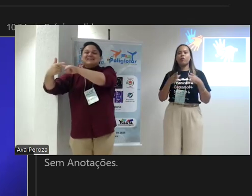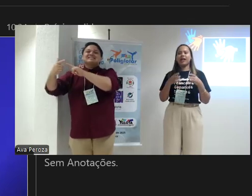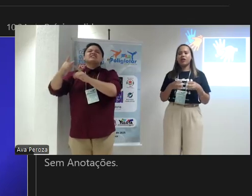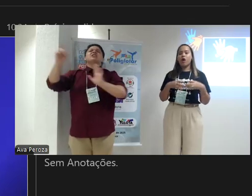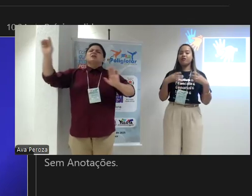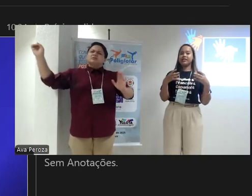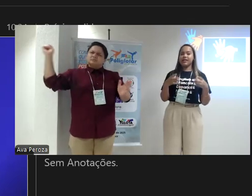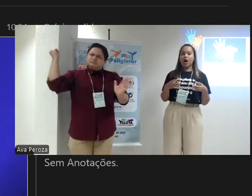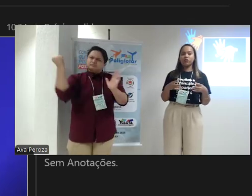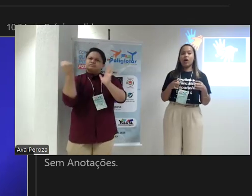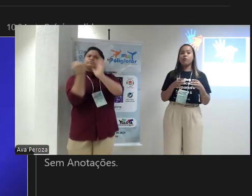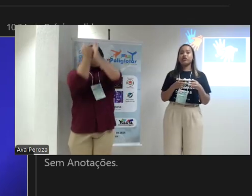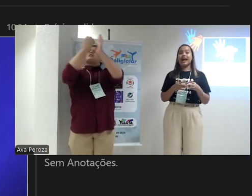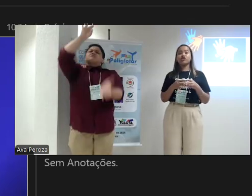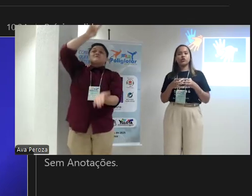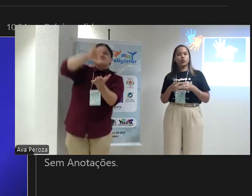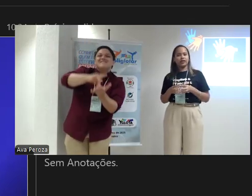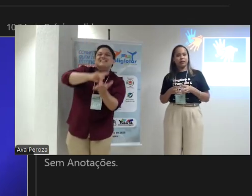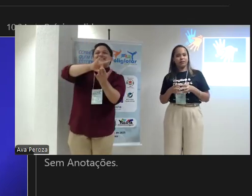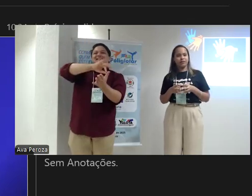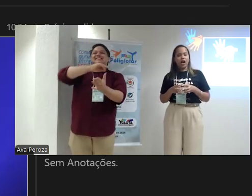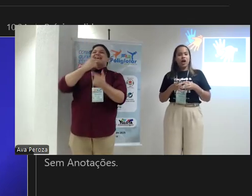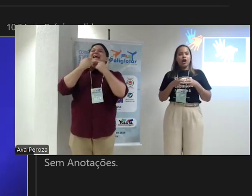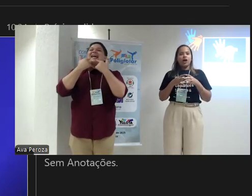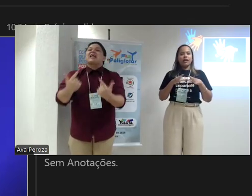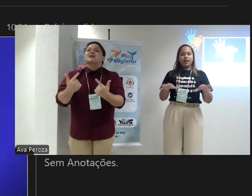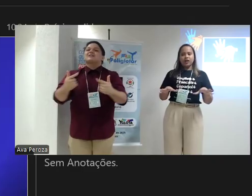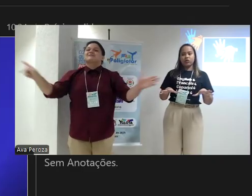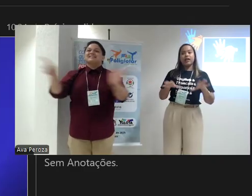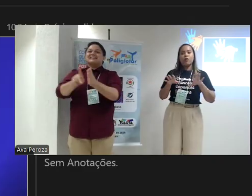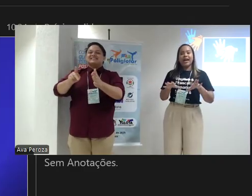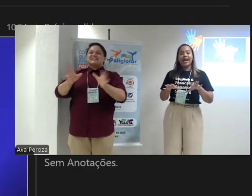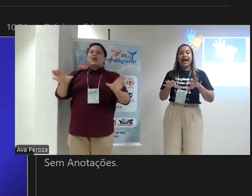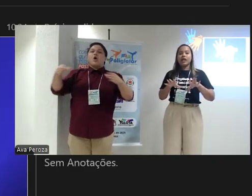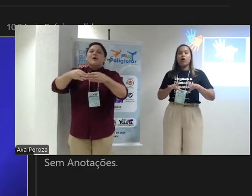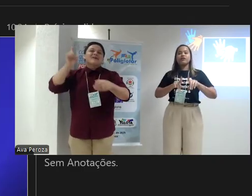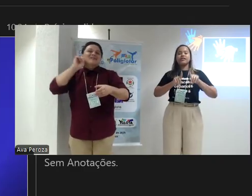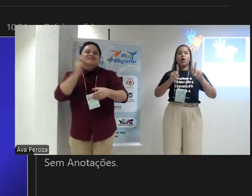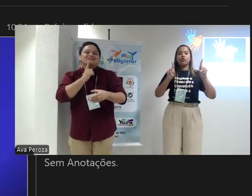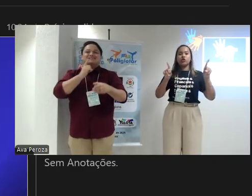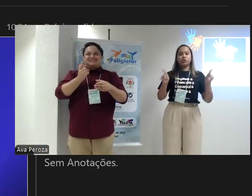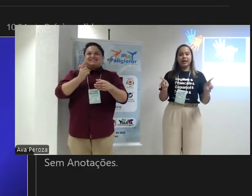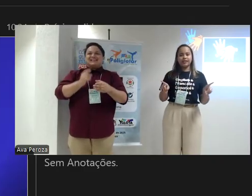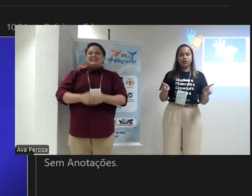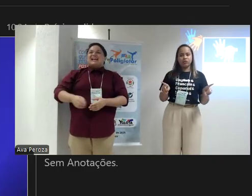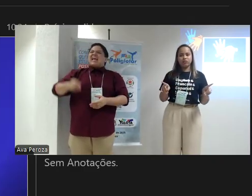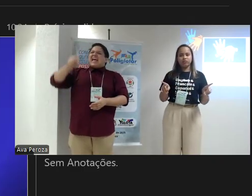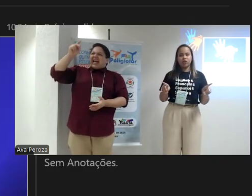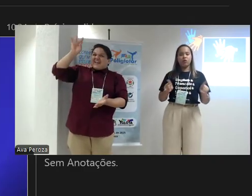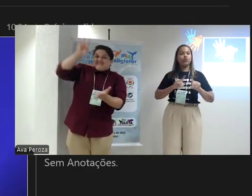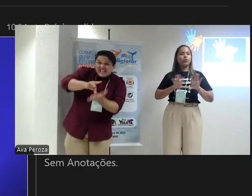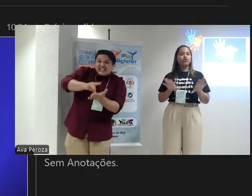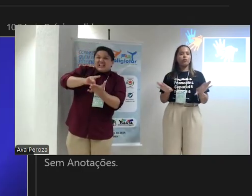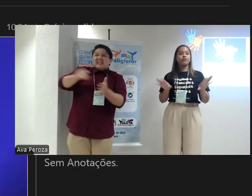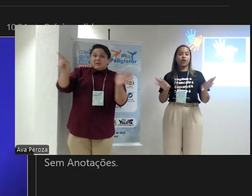como a língua oficial da comunidade surda. Lembrando, não é a língua oficial do Brasil.